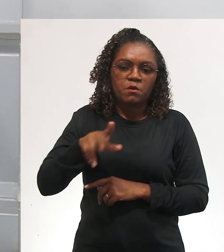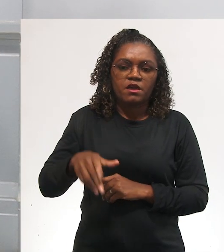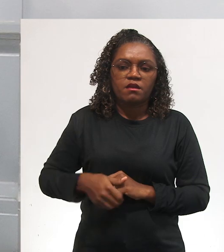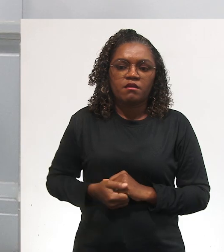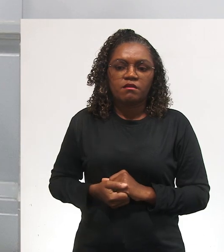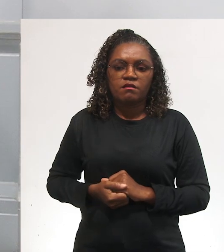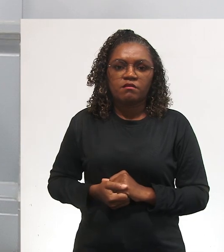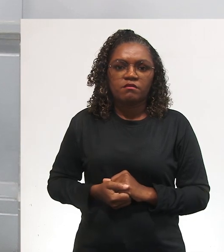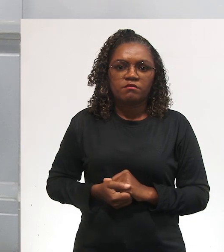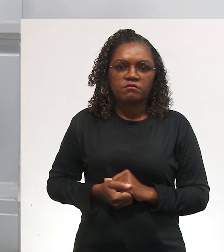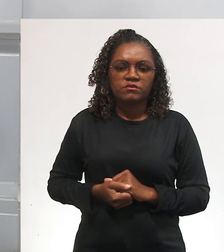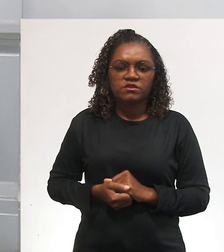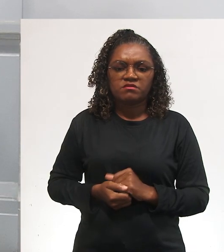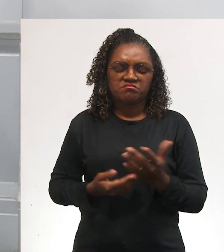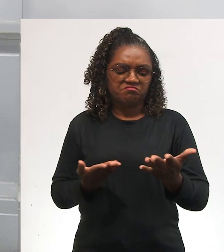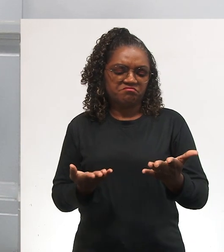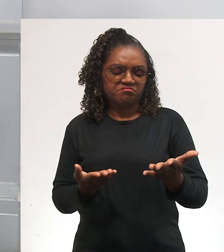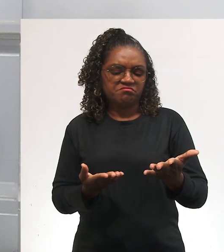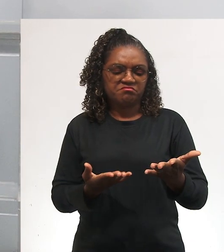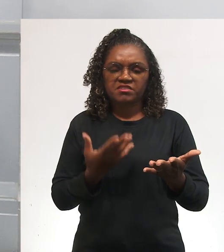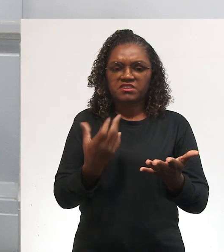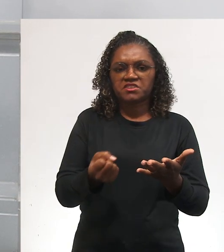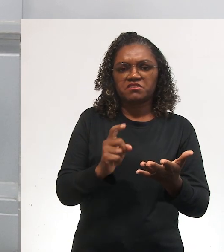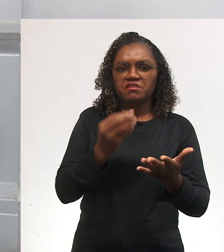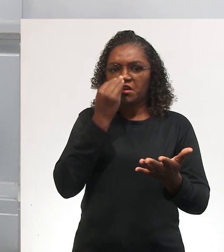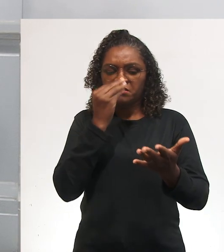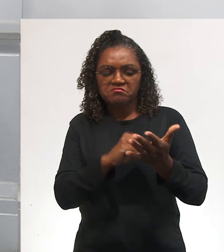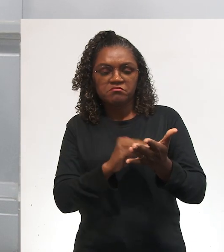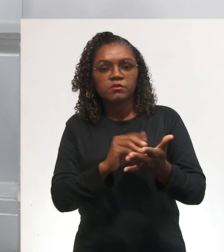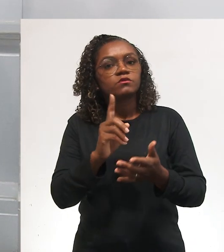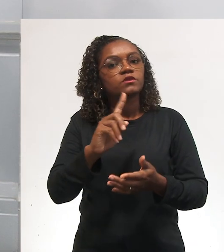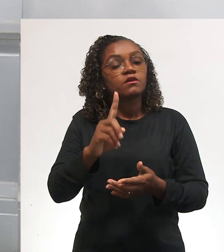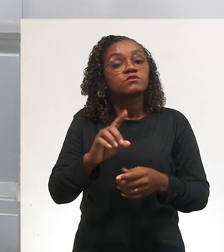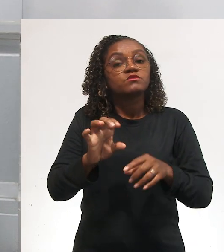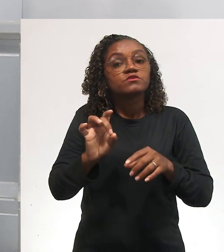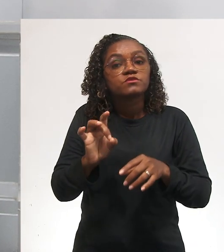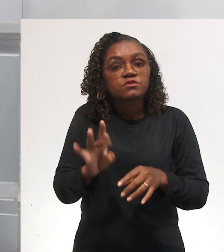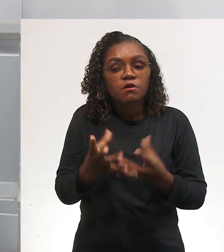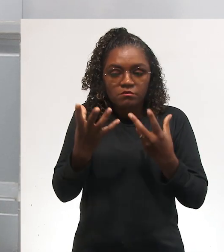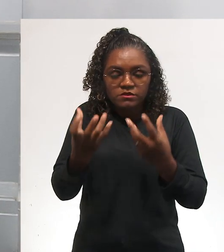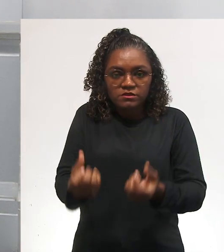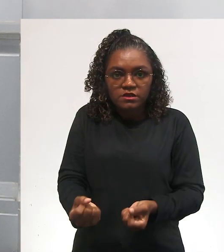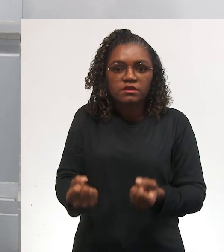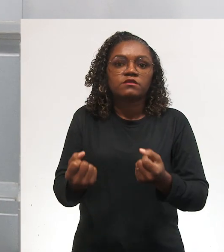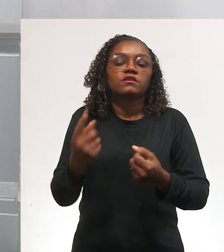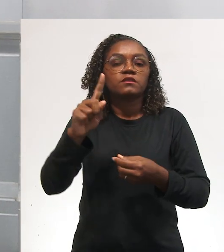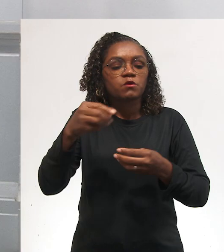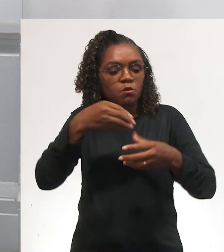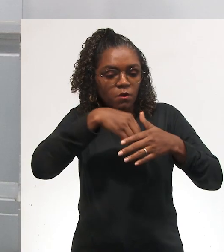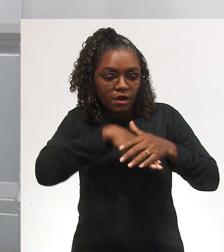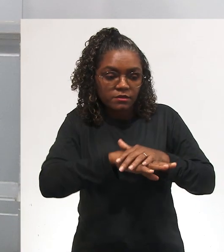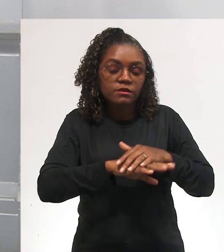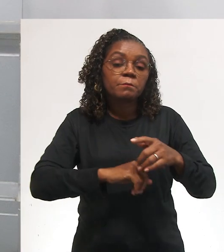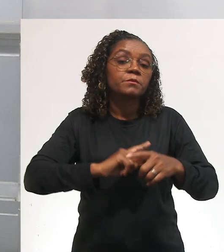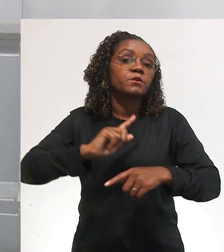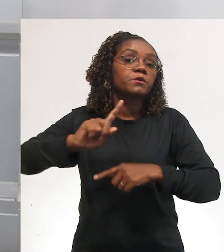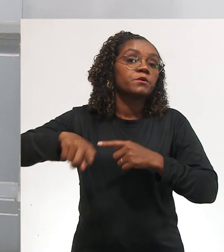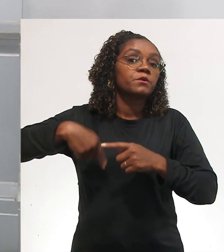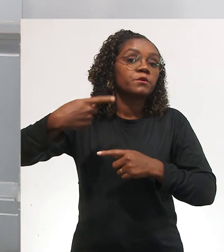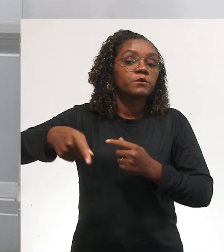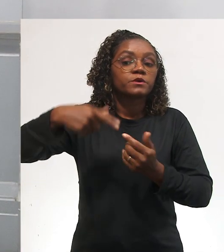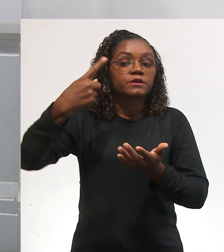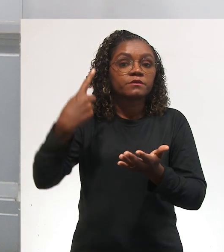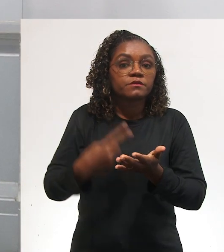forma nenhuma, elas só são acolhidas, aceitas e guardadas lá. Num outro